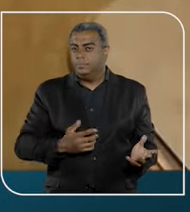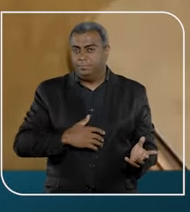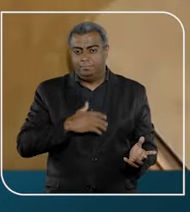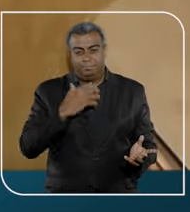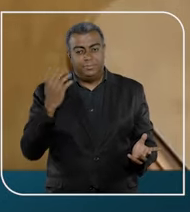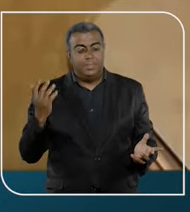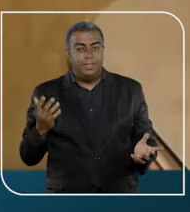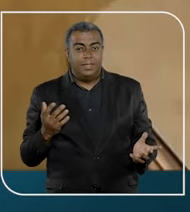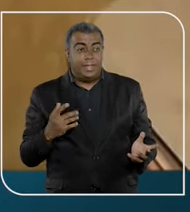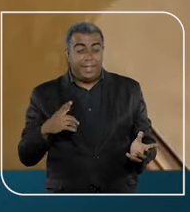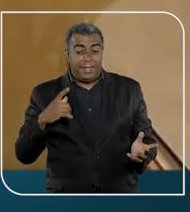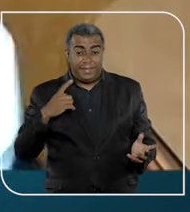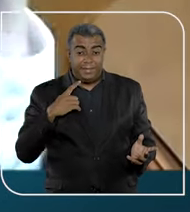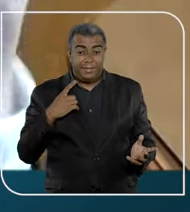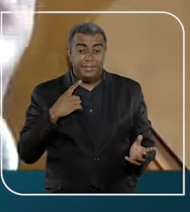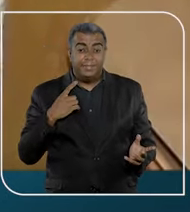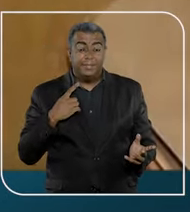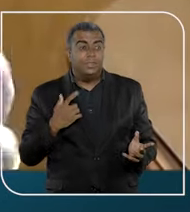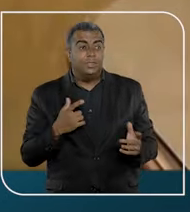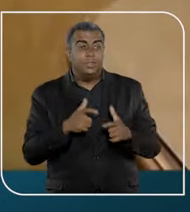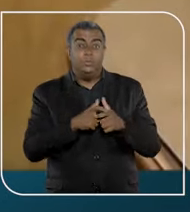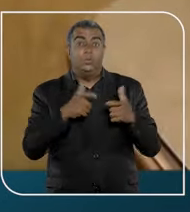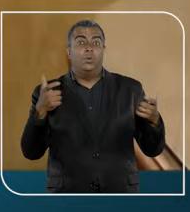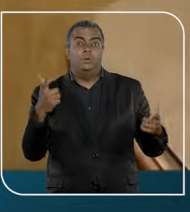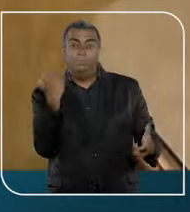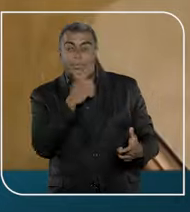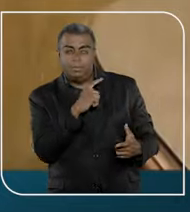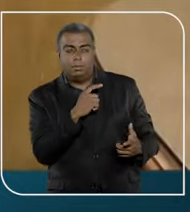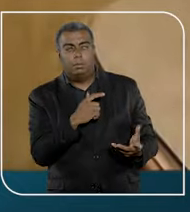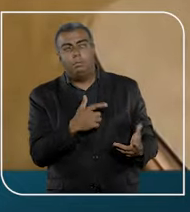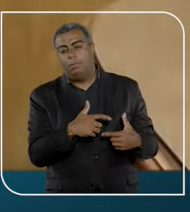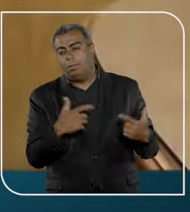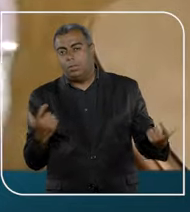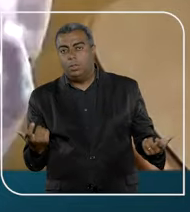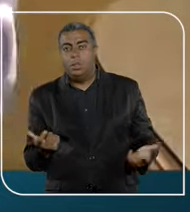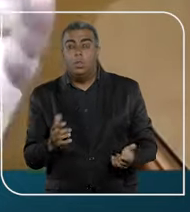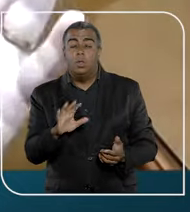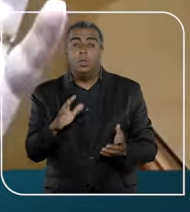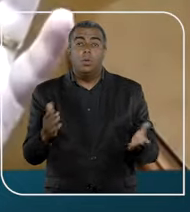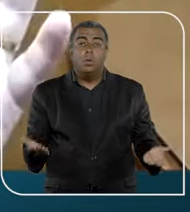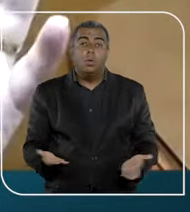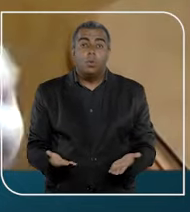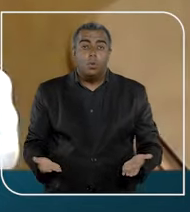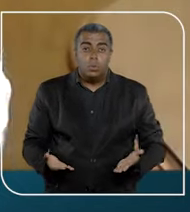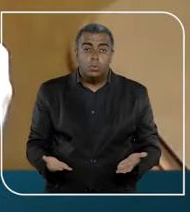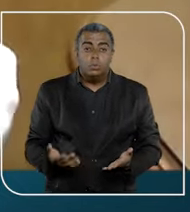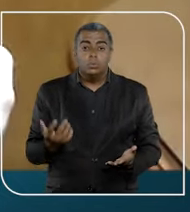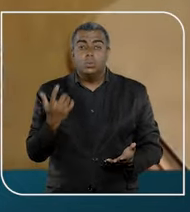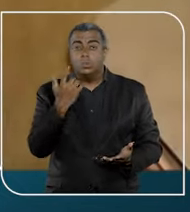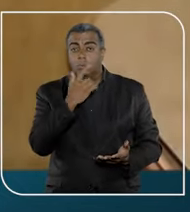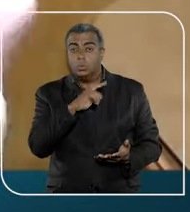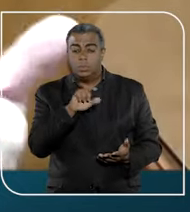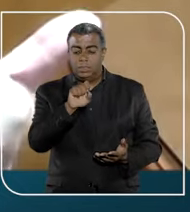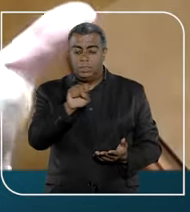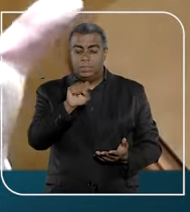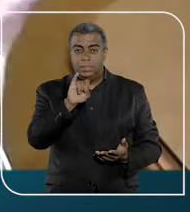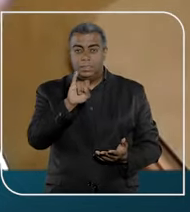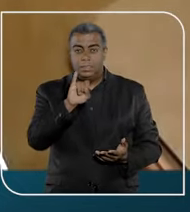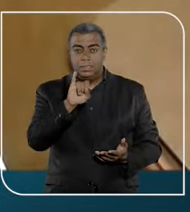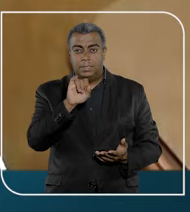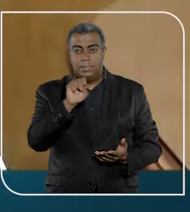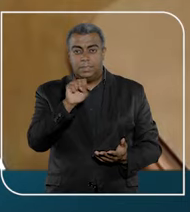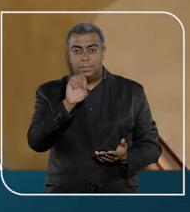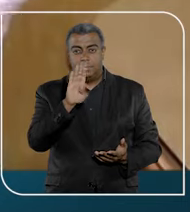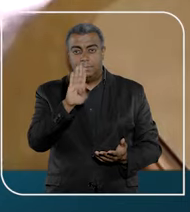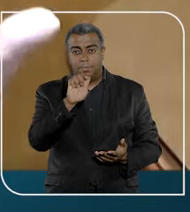tentativa de bloqueio, era assim, né? O fulano tinha uma sorte absurda. Hoje, eu